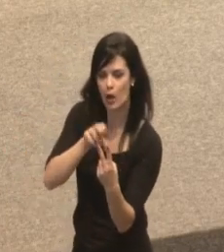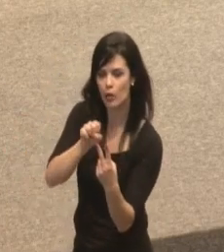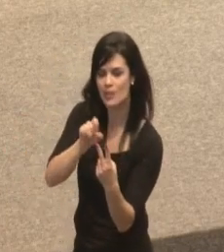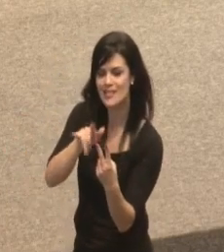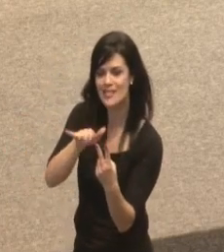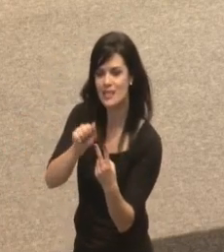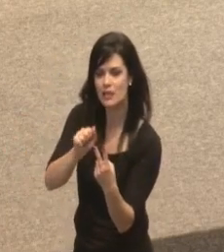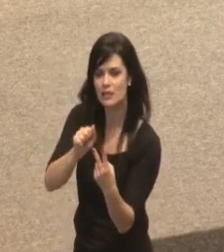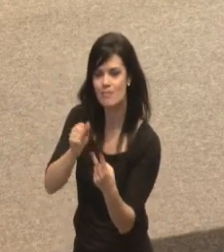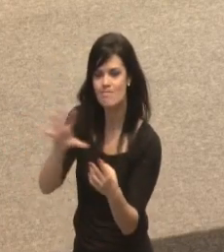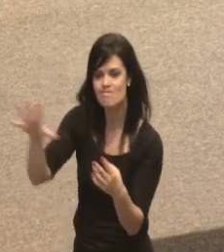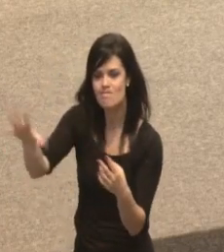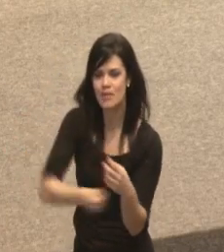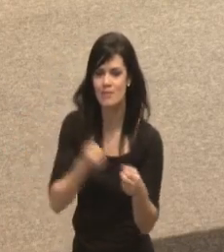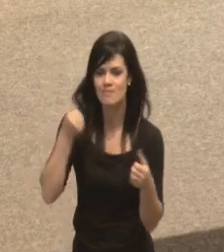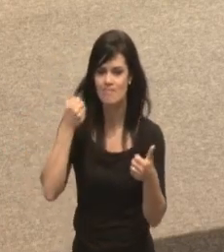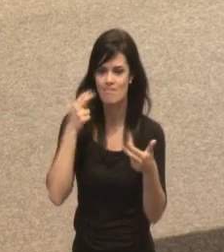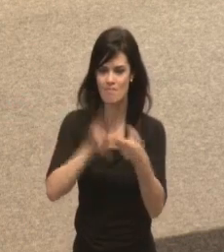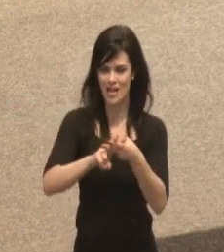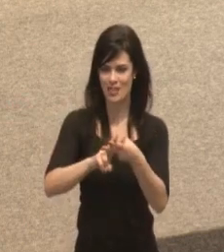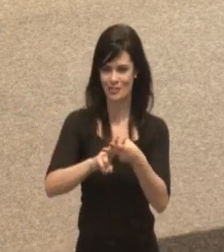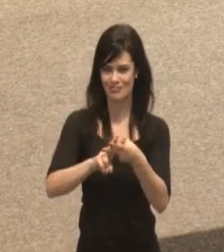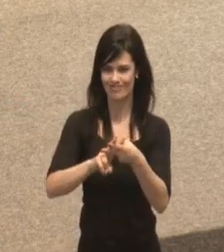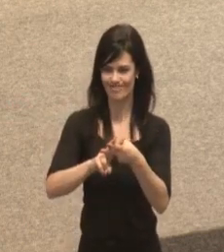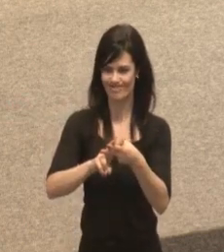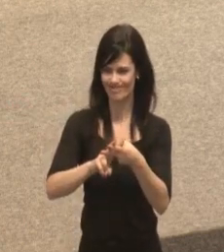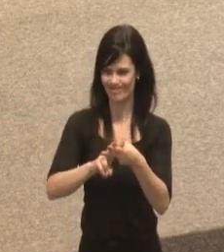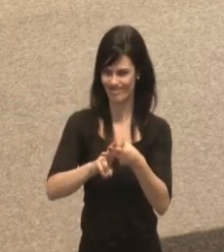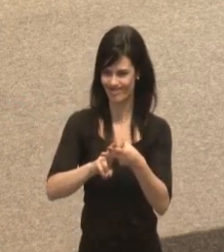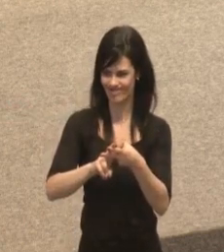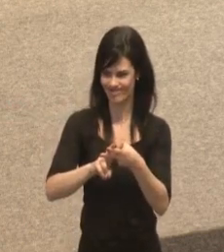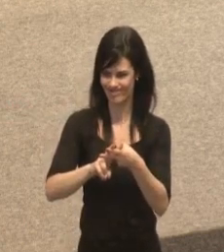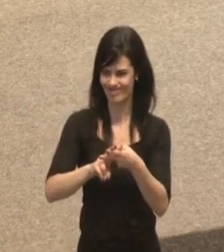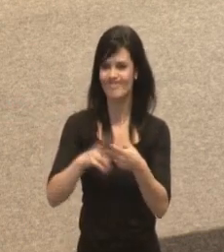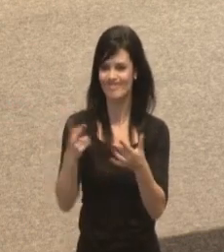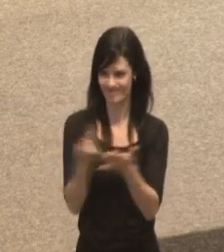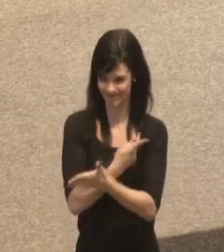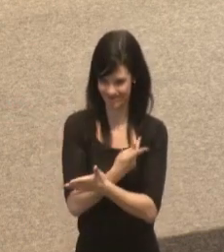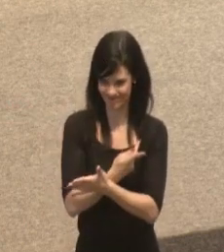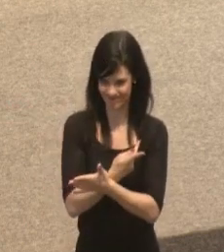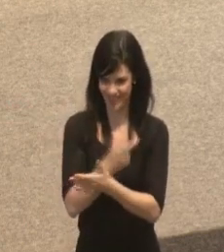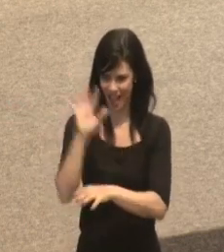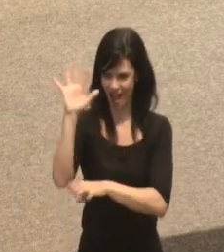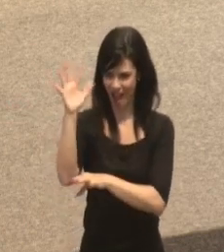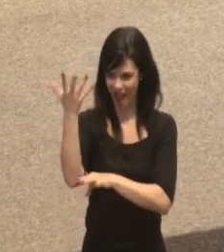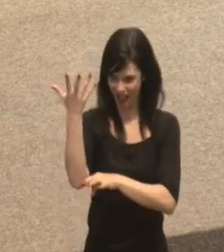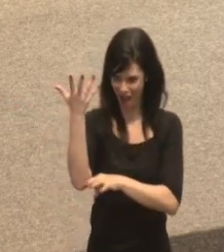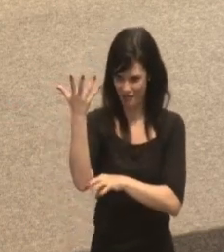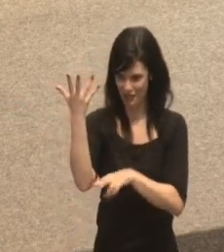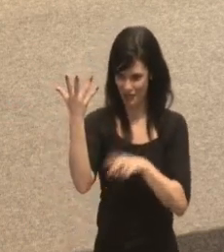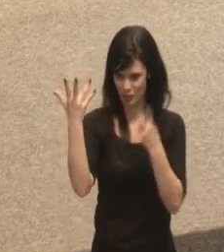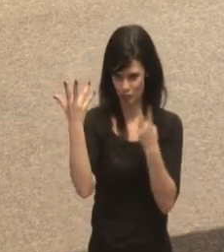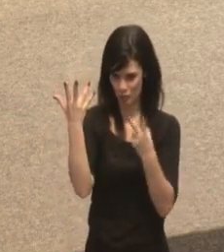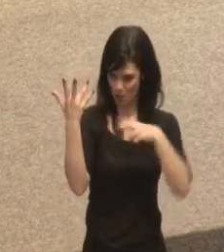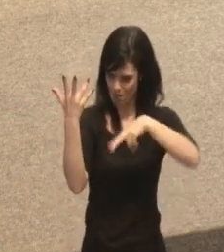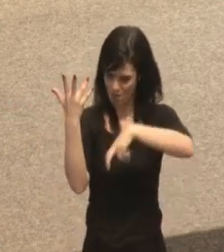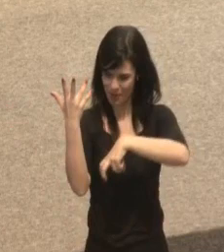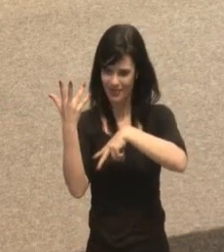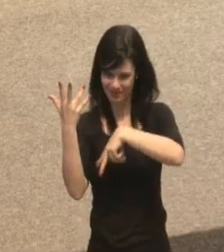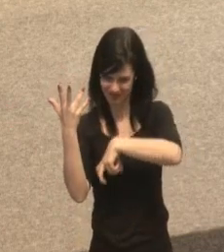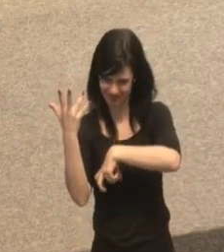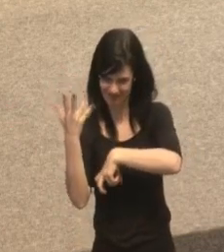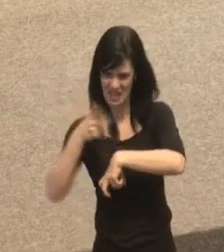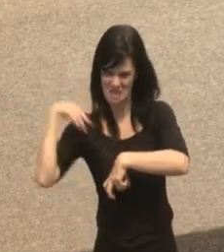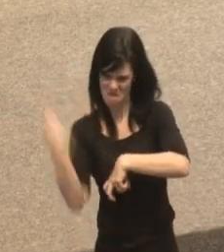jogados no fundo de uma masmorra, com os pés presos ao tronco, tomaram chicotadas, estavam famintos,